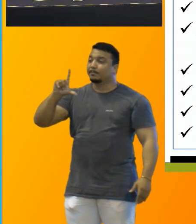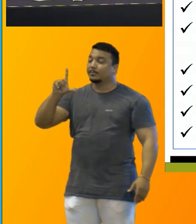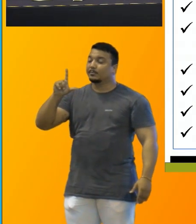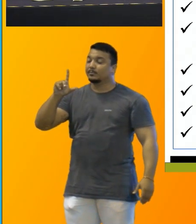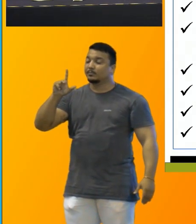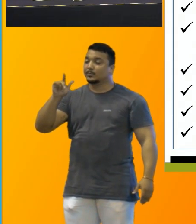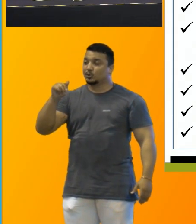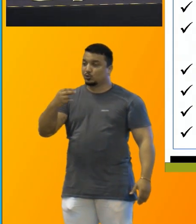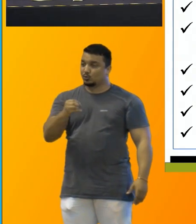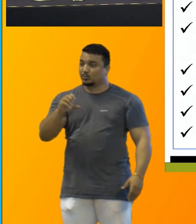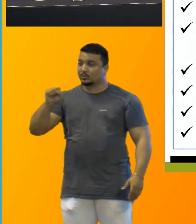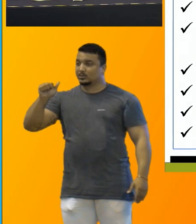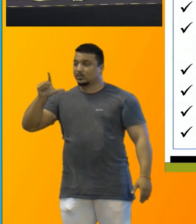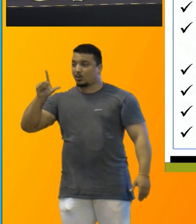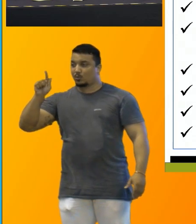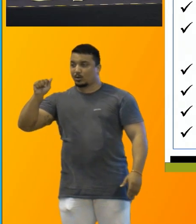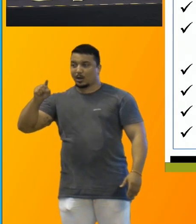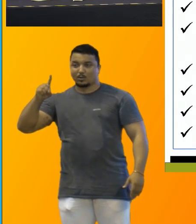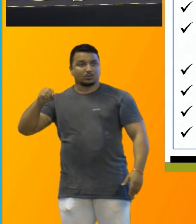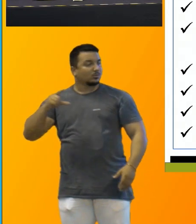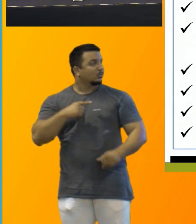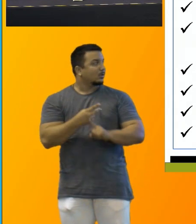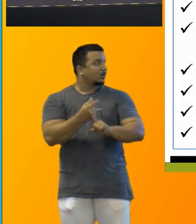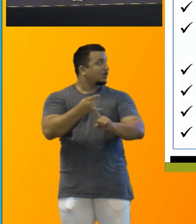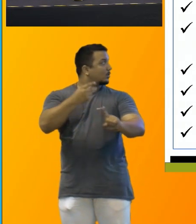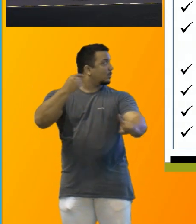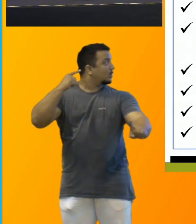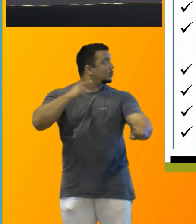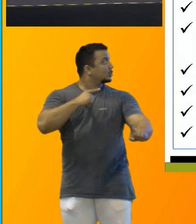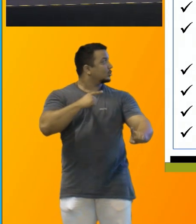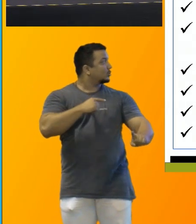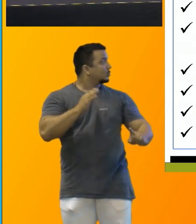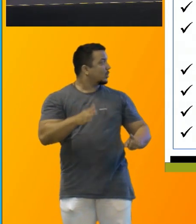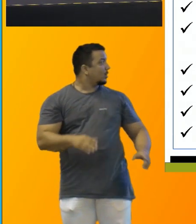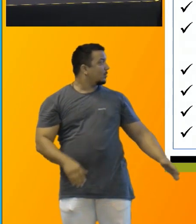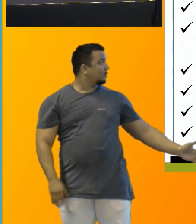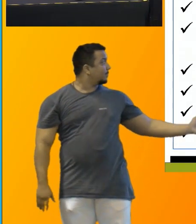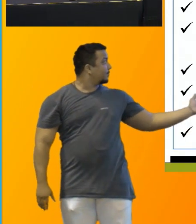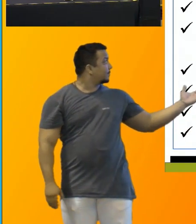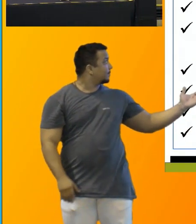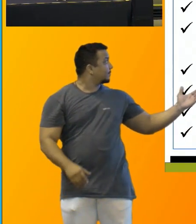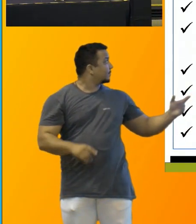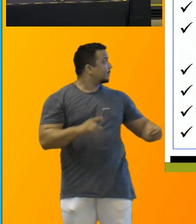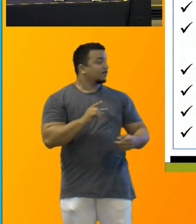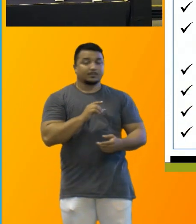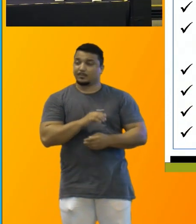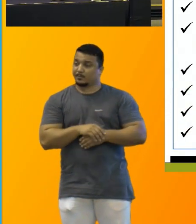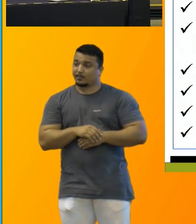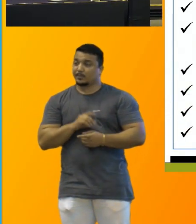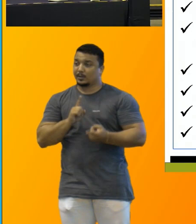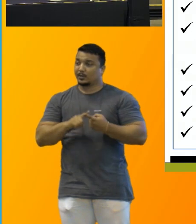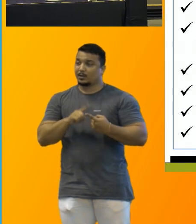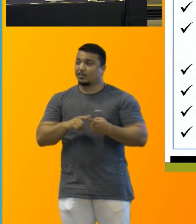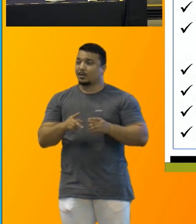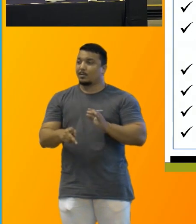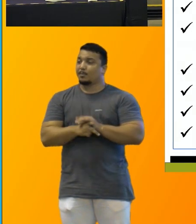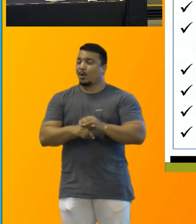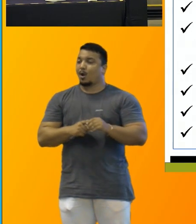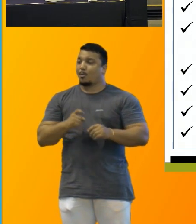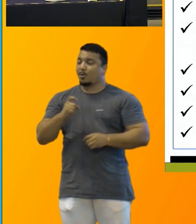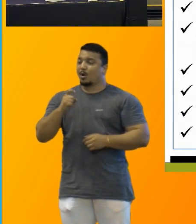Salgado. Aliás, até aqui no Ceará, antes dessa, tinha uma organização também de cunho fascista, chamada,